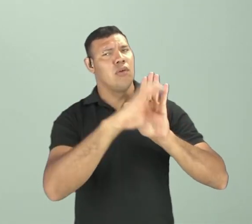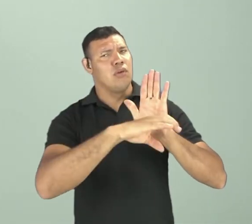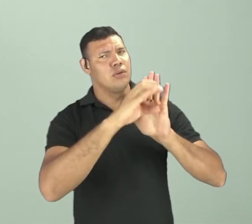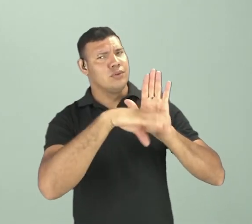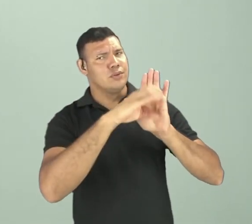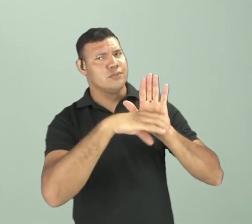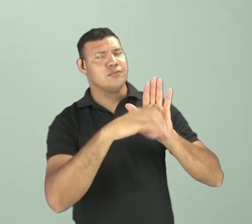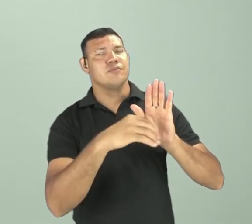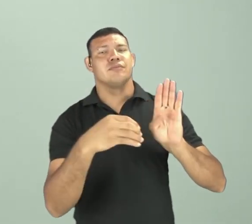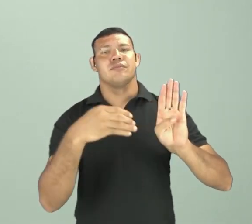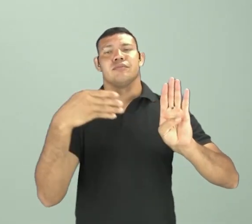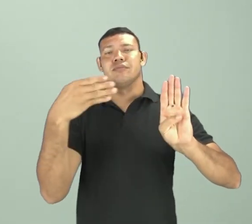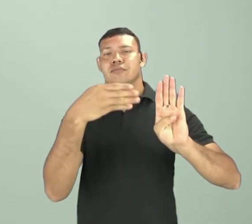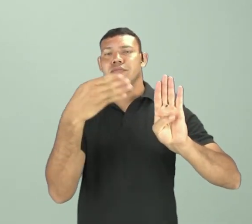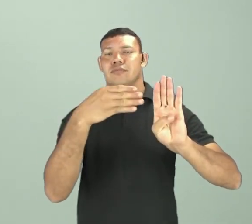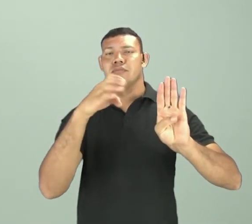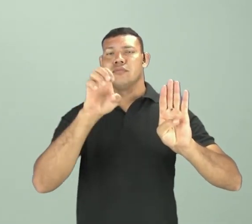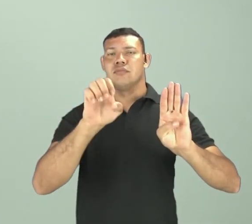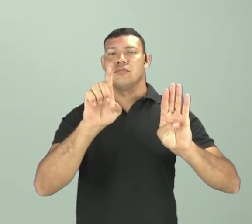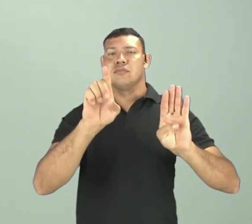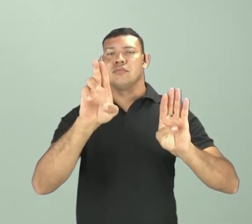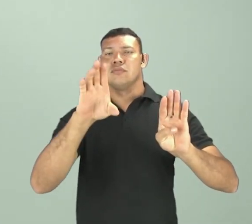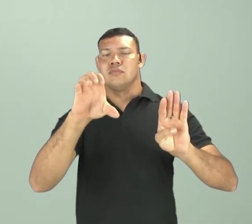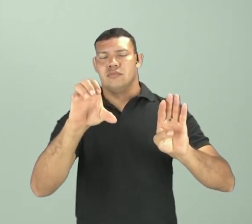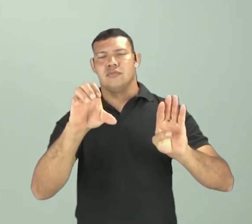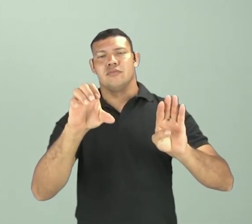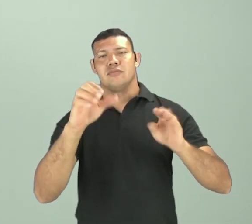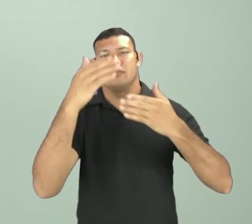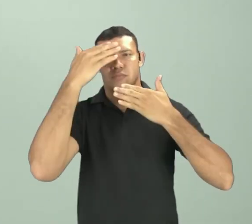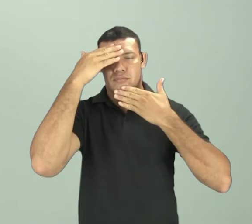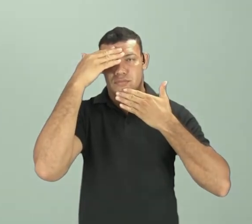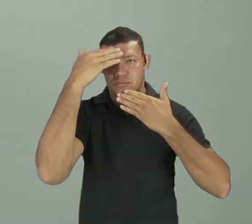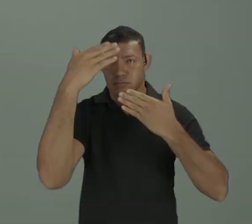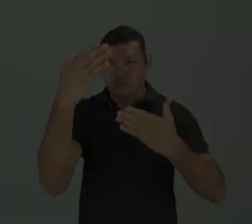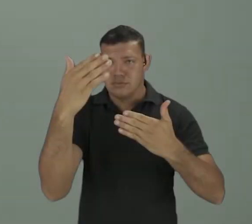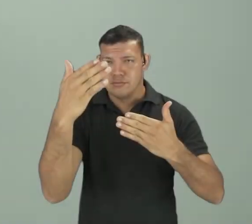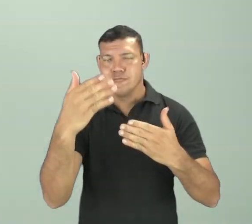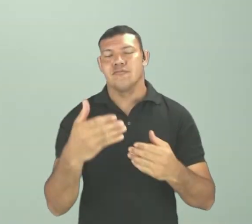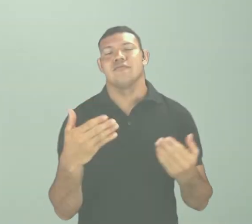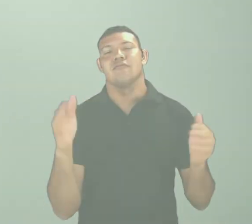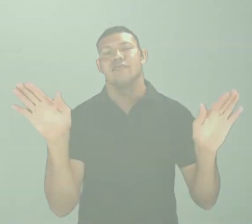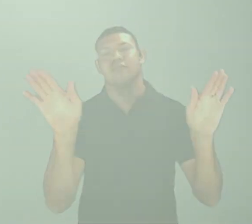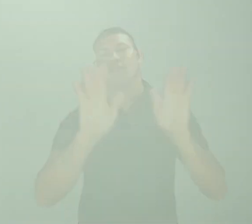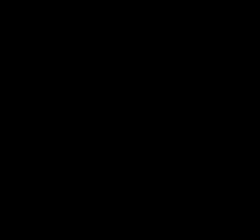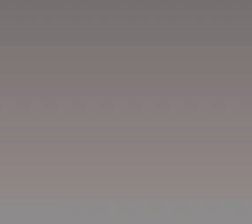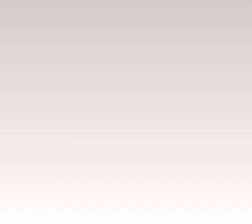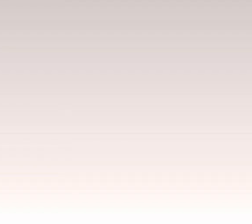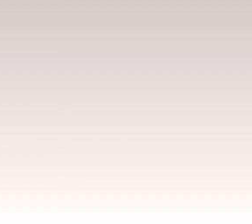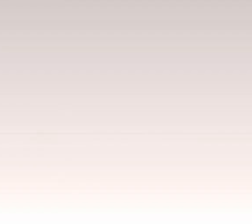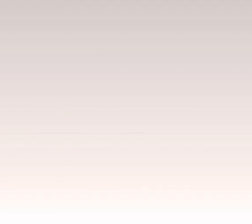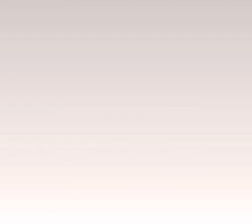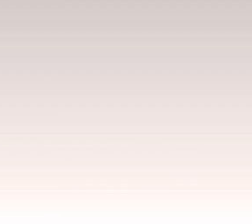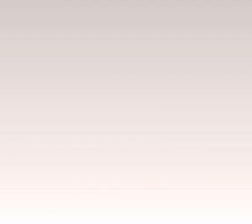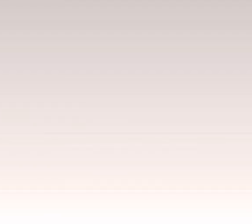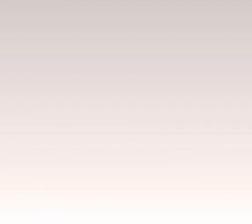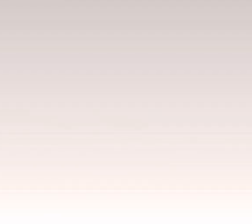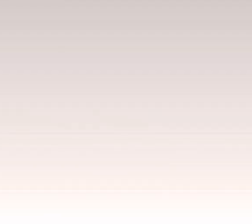Eduque. E assim chegamos ao final da nossa aula. Agradeço pela atenção. Forte abraço. Fique com Deus.